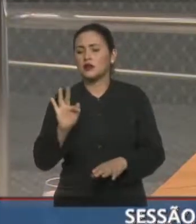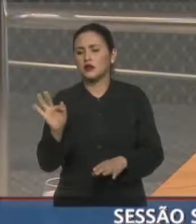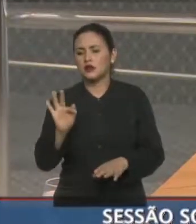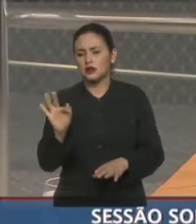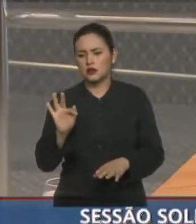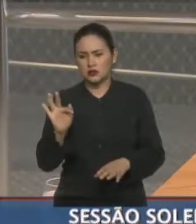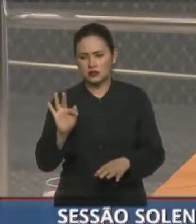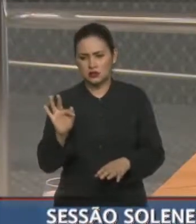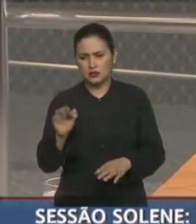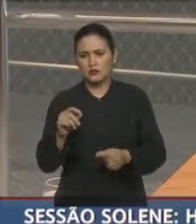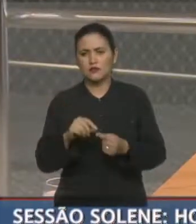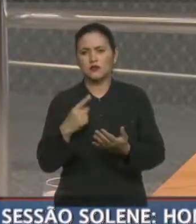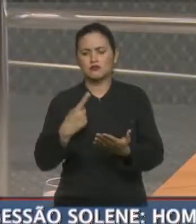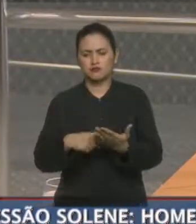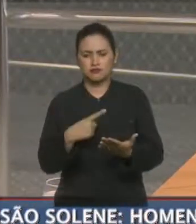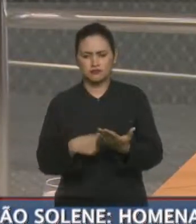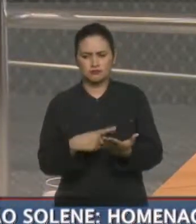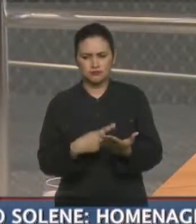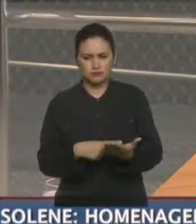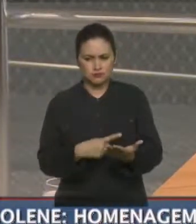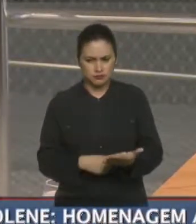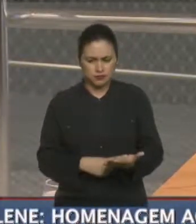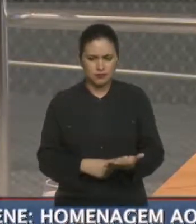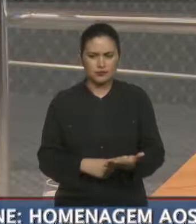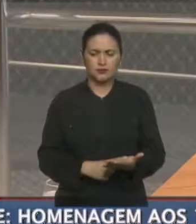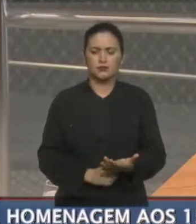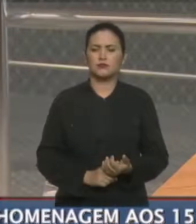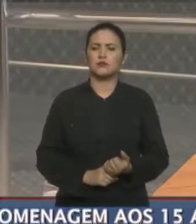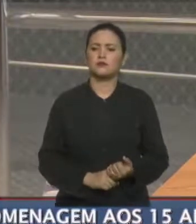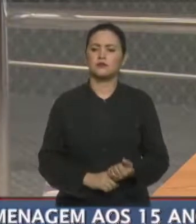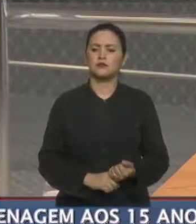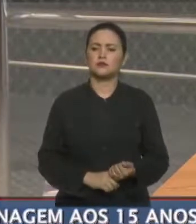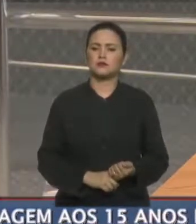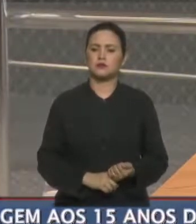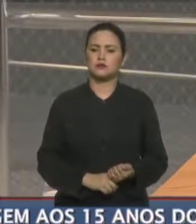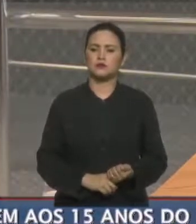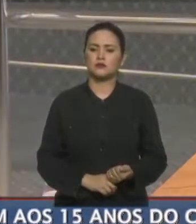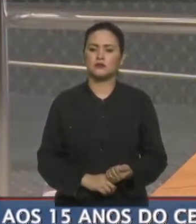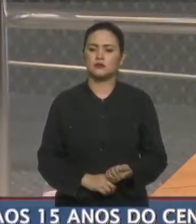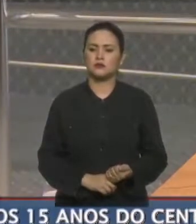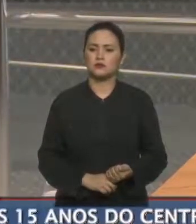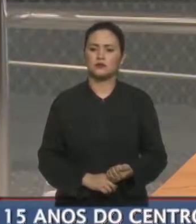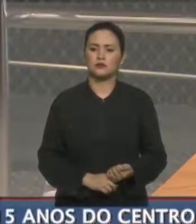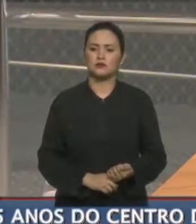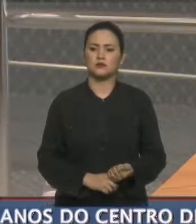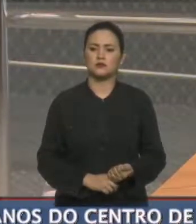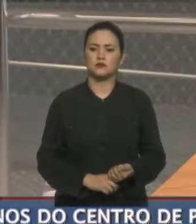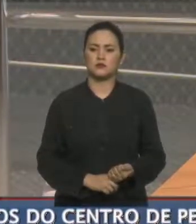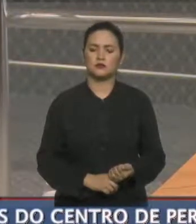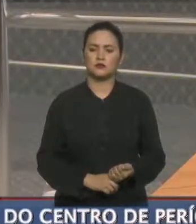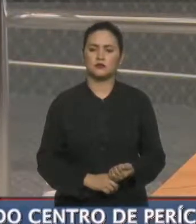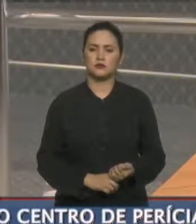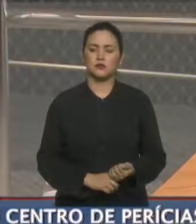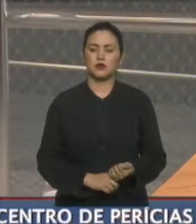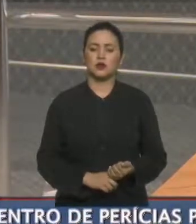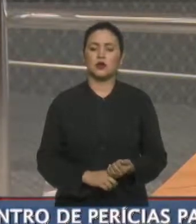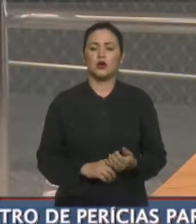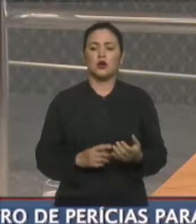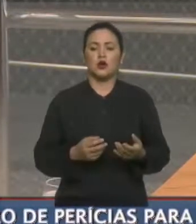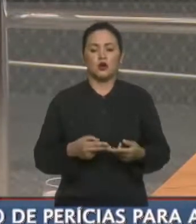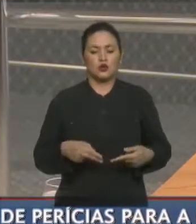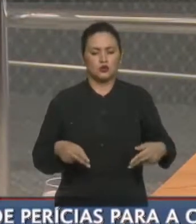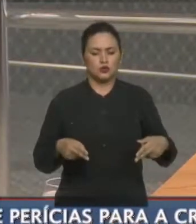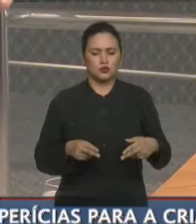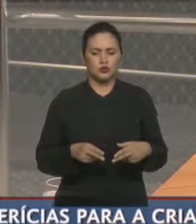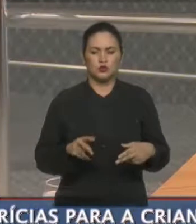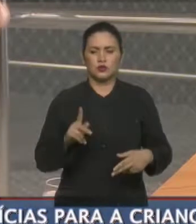conformada no acordo de solução amistosa, em que o Centro de Perícias